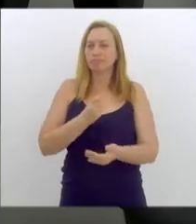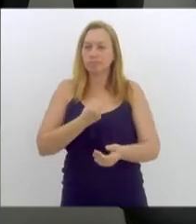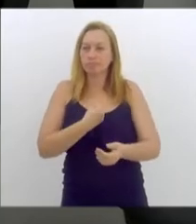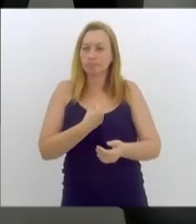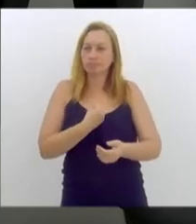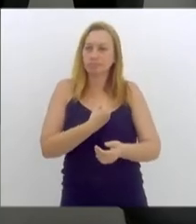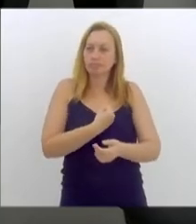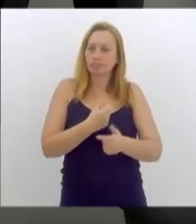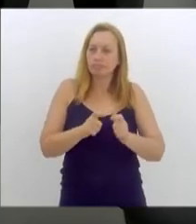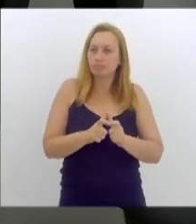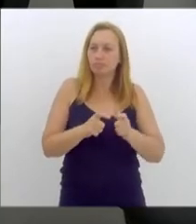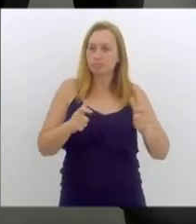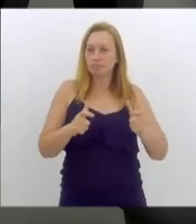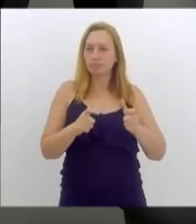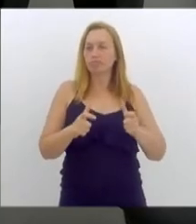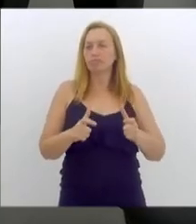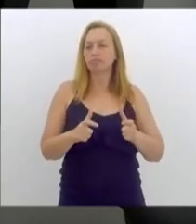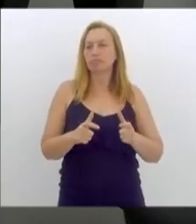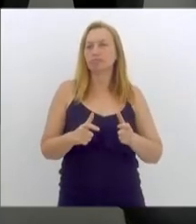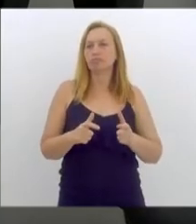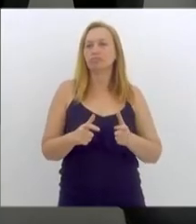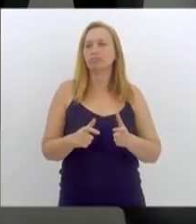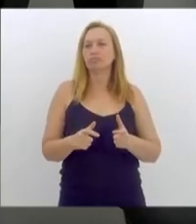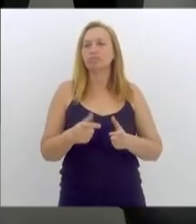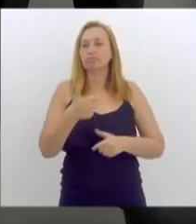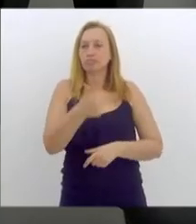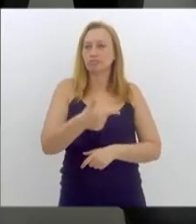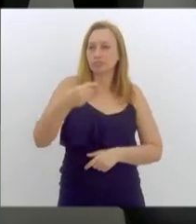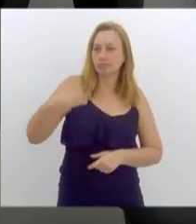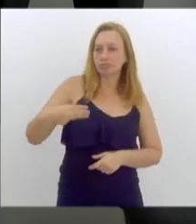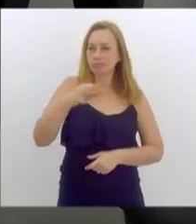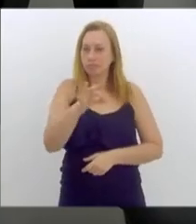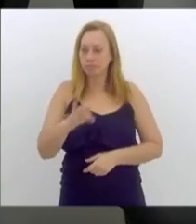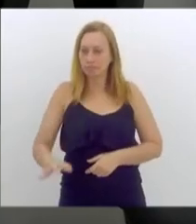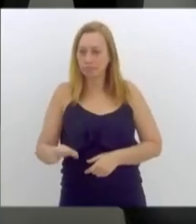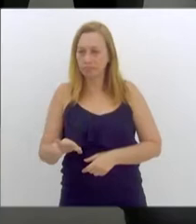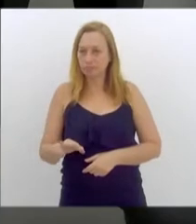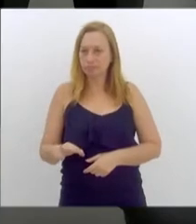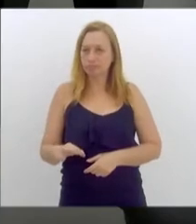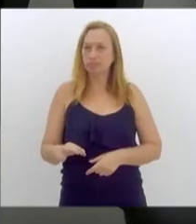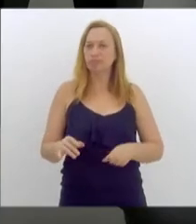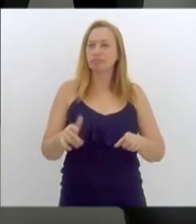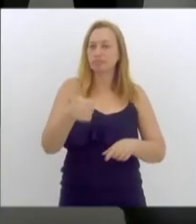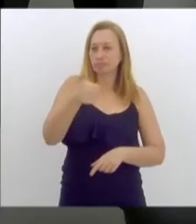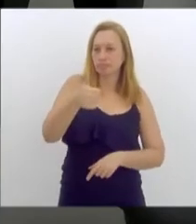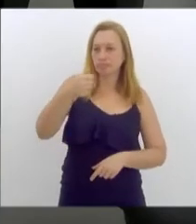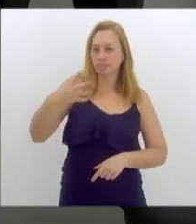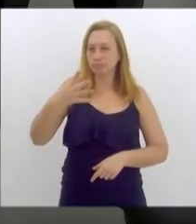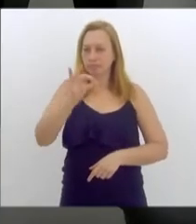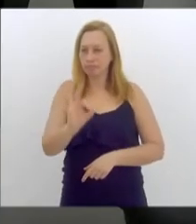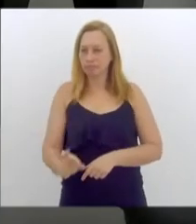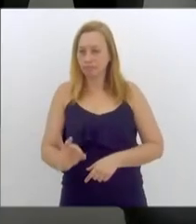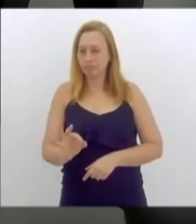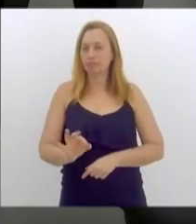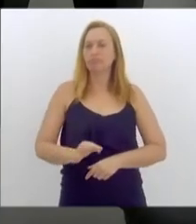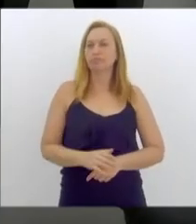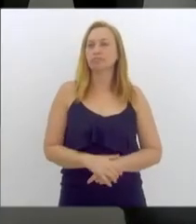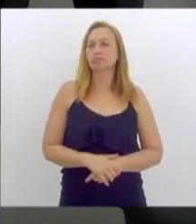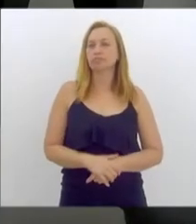aumento na rubrica de pessoal de 23% nominal e 14% real então